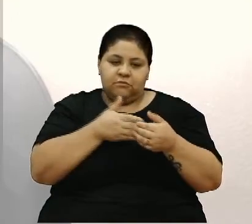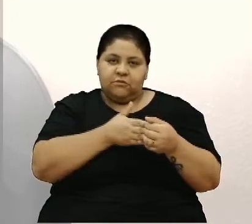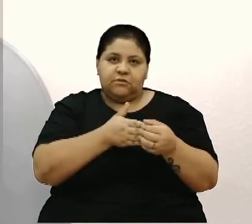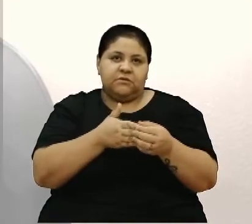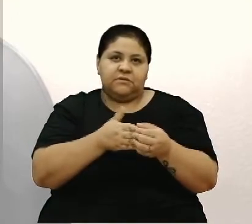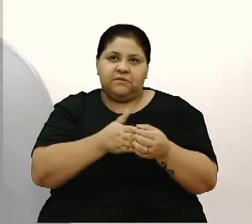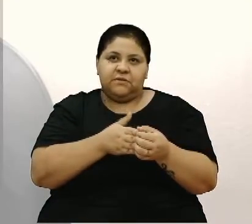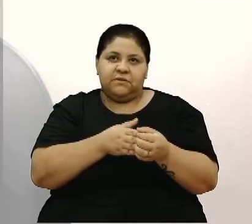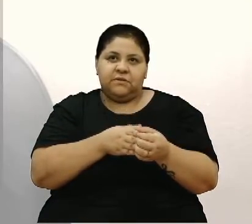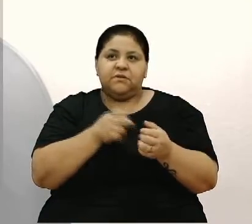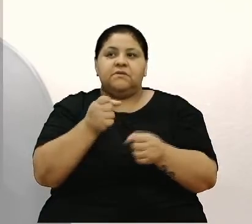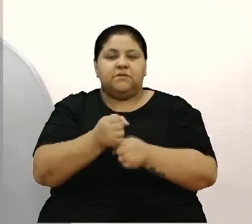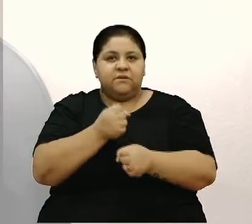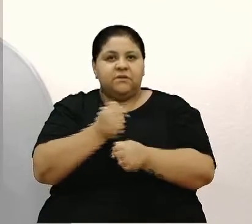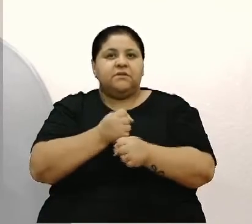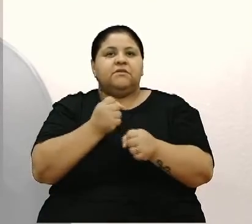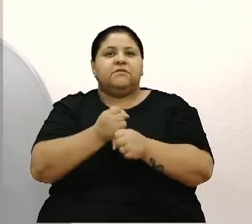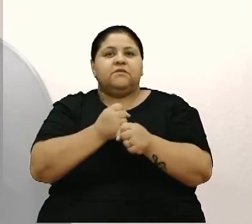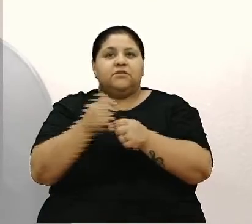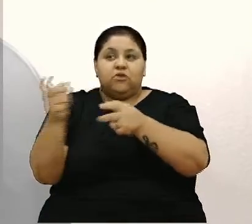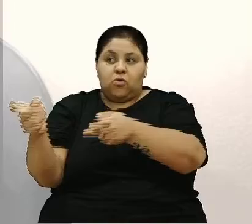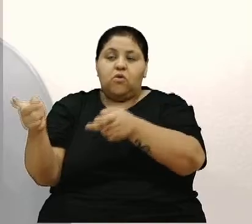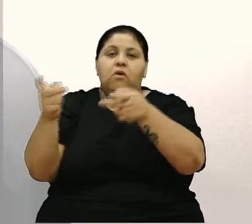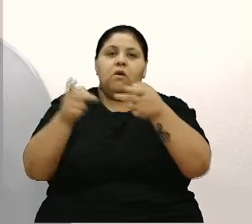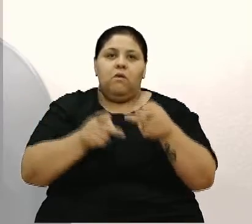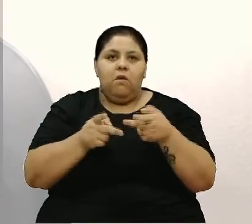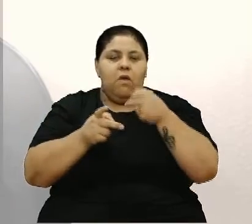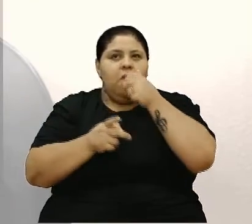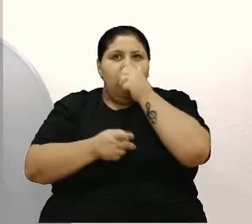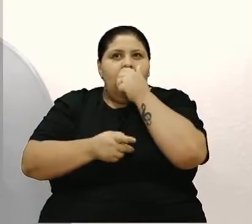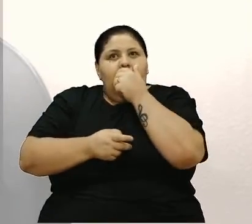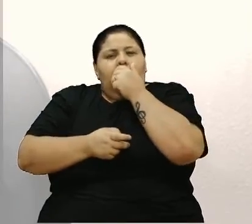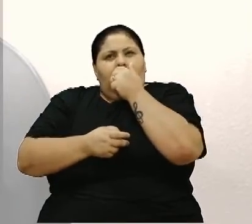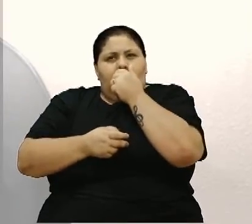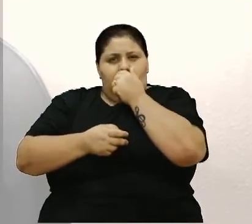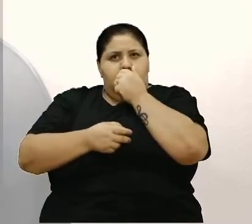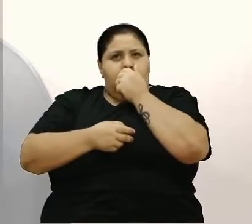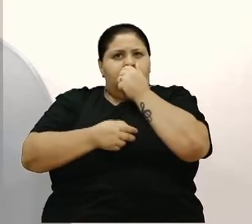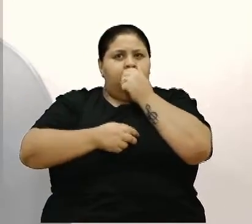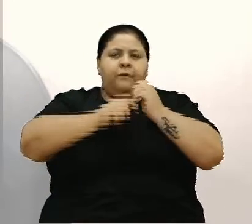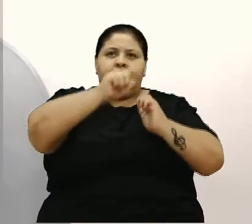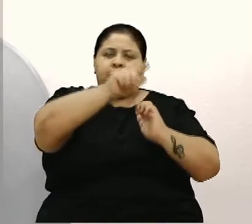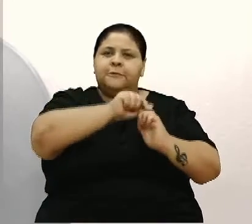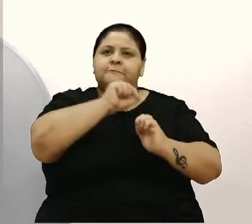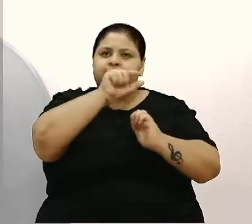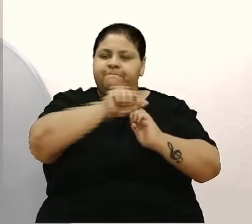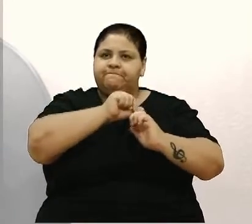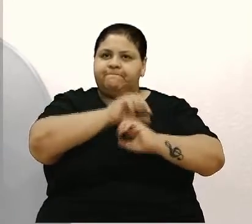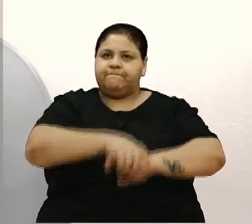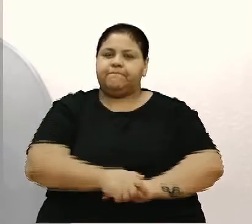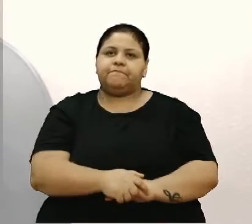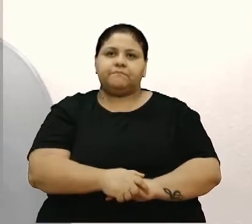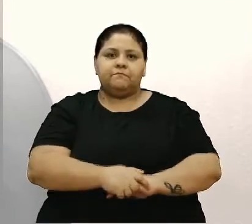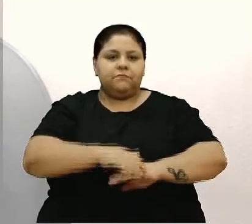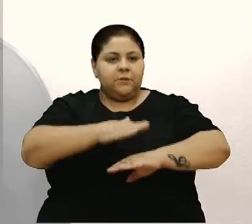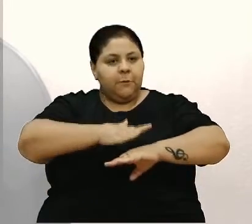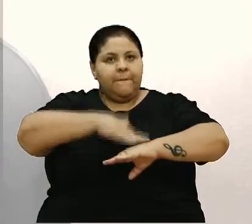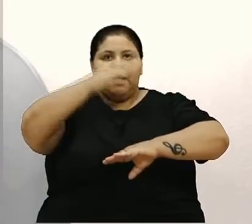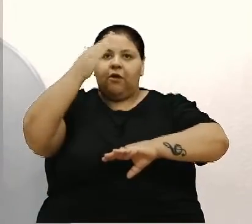ano, ainda hoje visito, se tornaram empreendedores